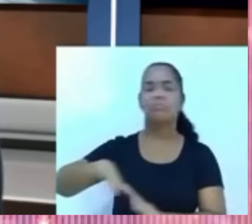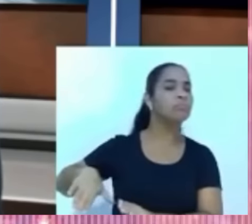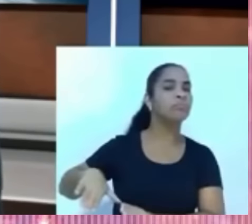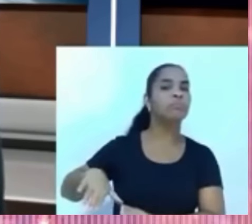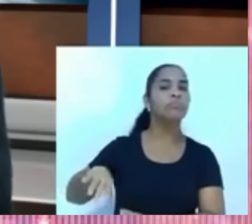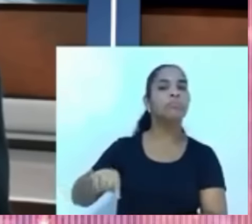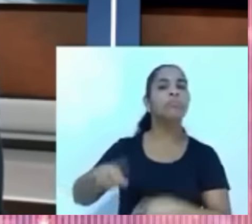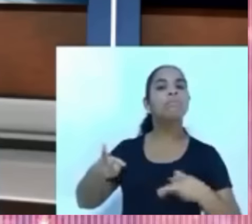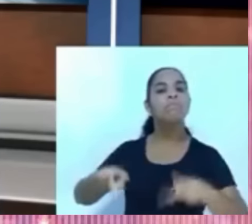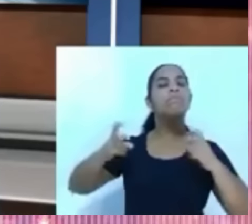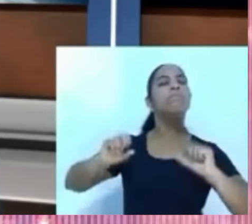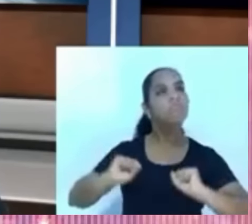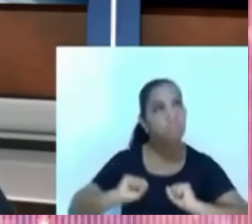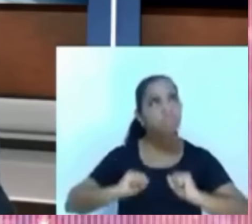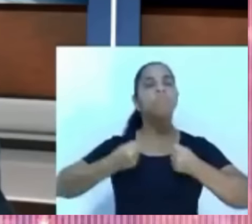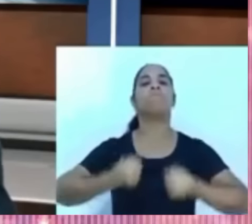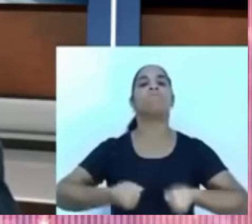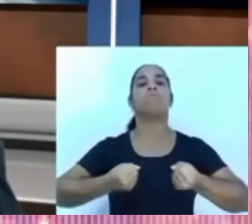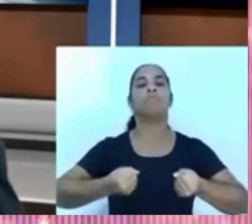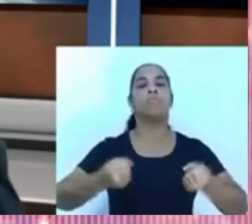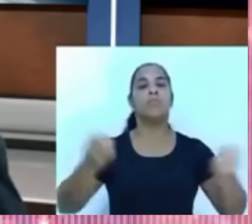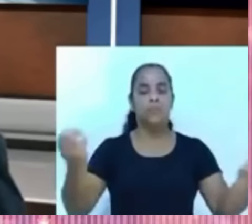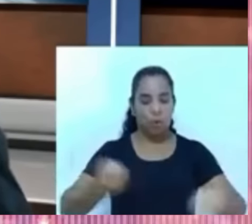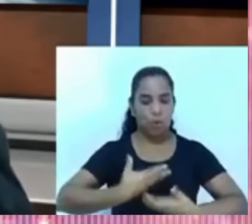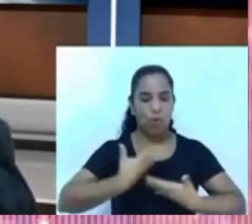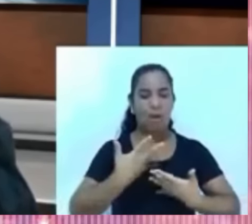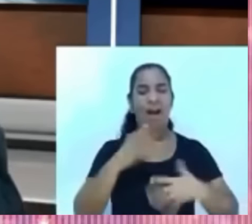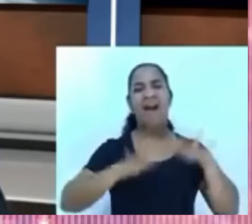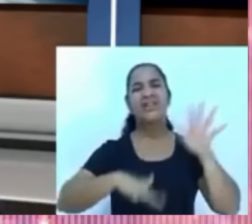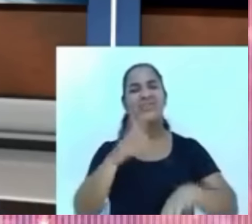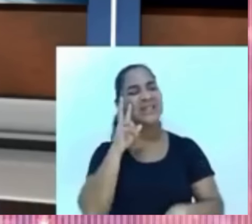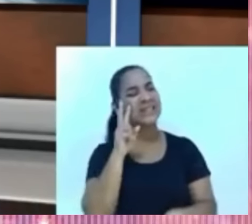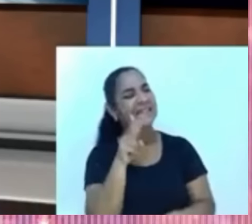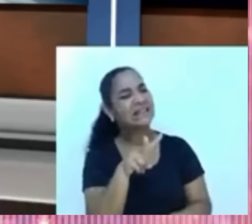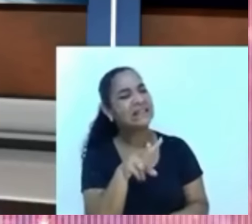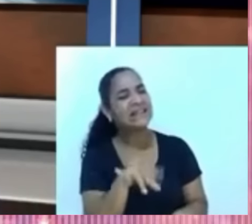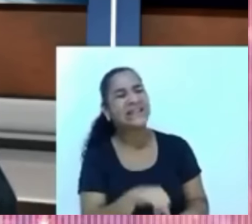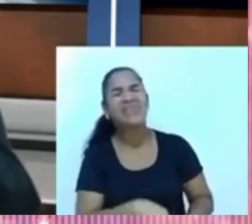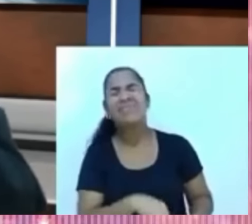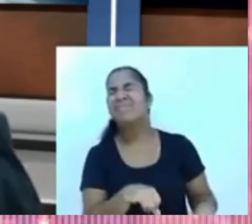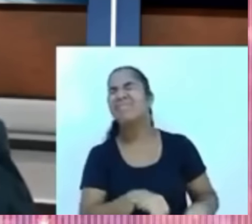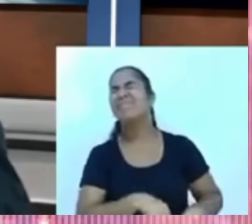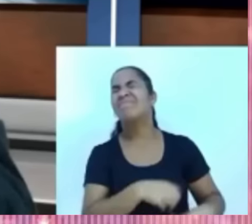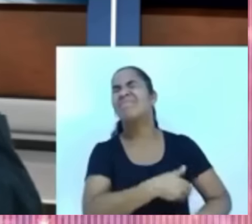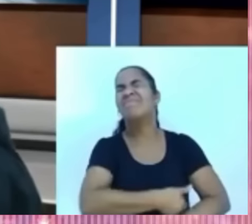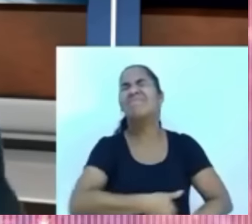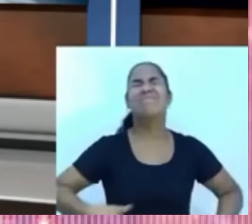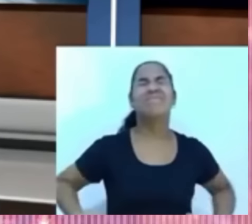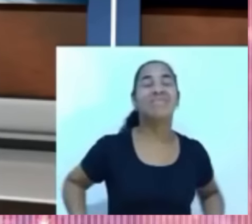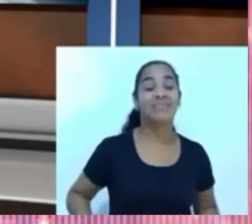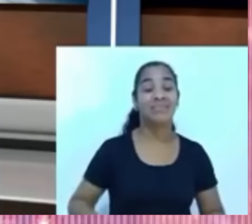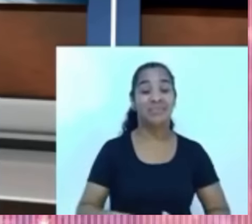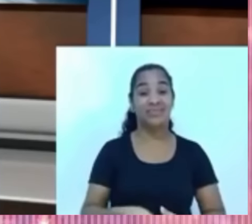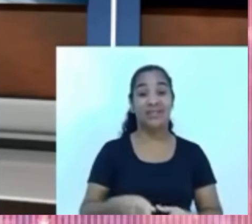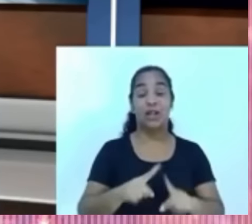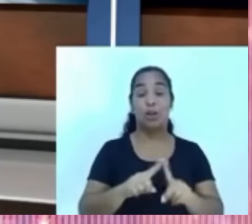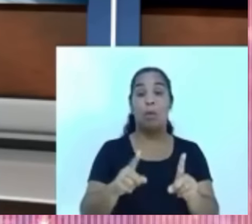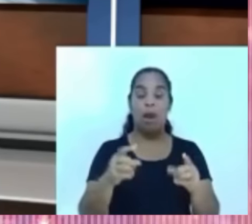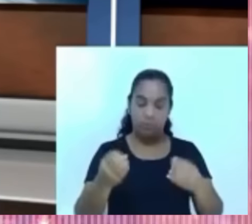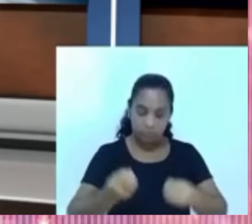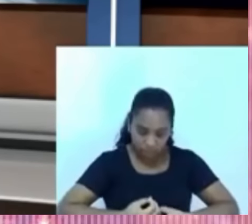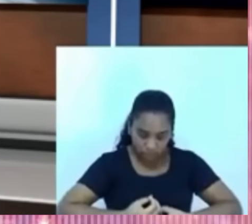vida e que é da aparente tragédia da semente que se desagrega arrebentada que nasce